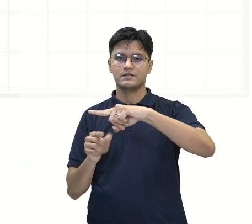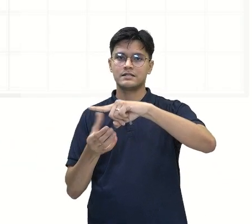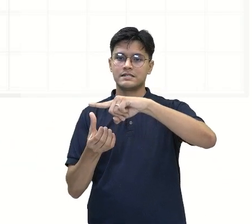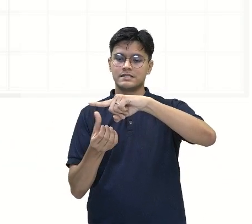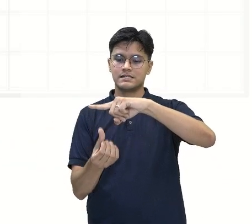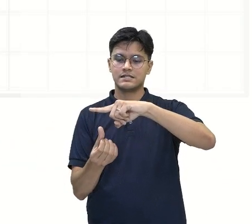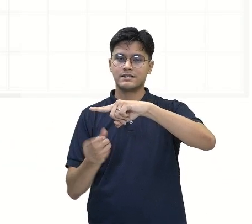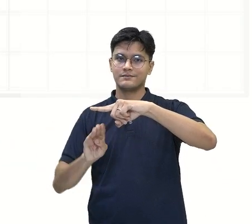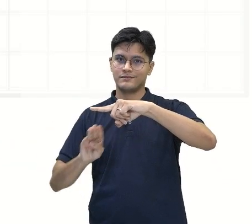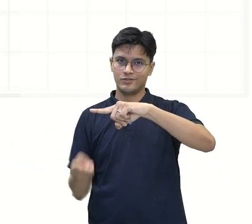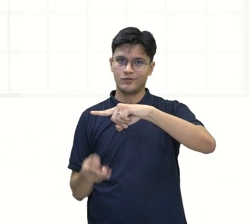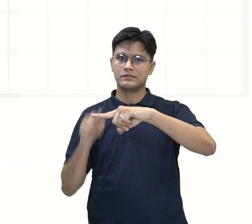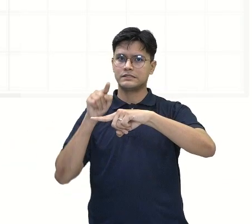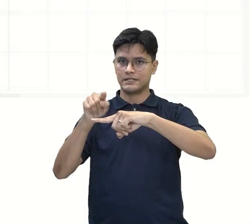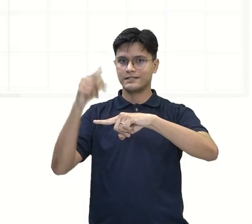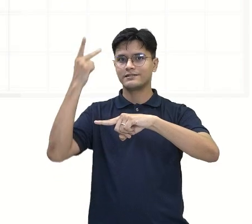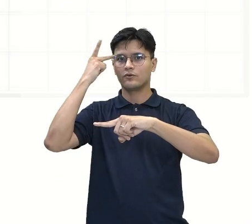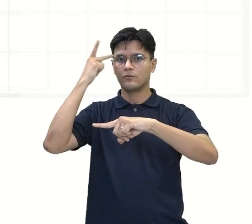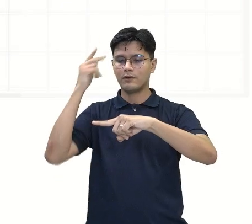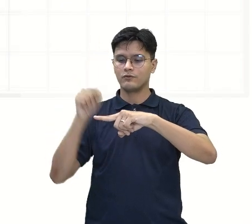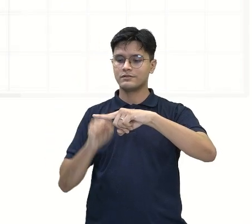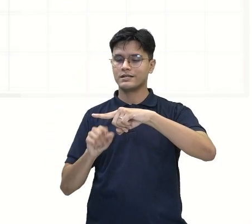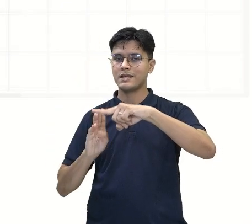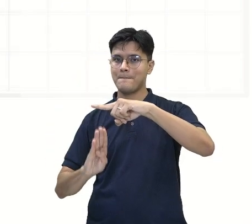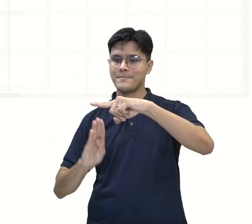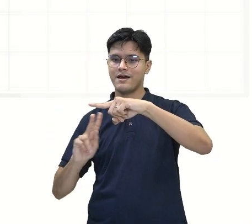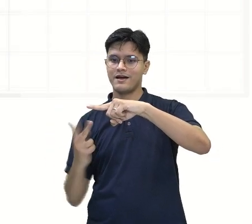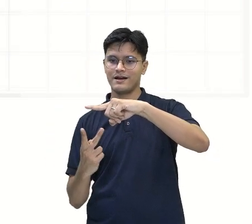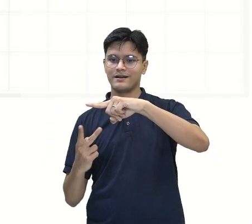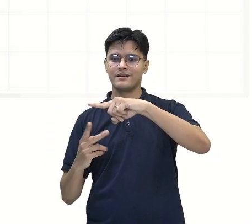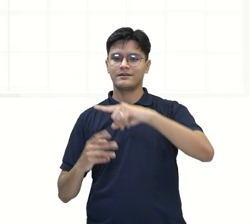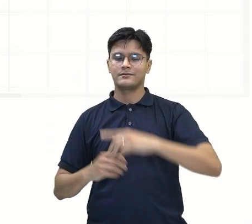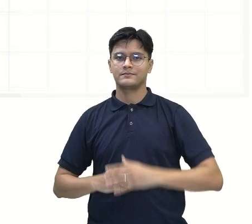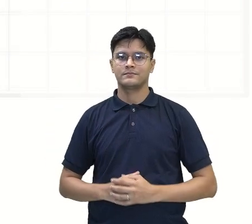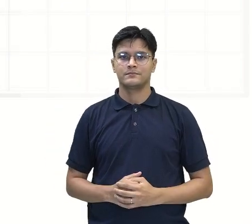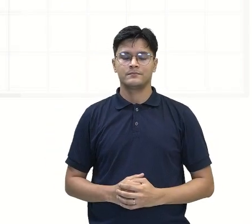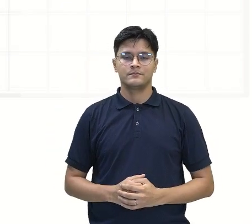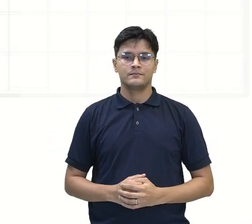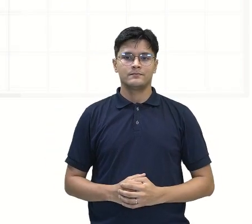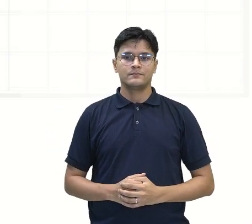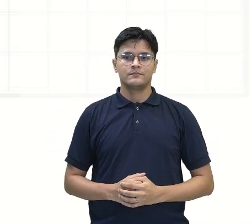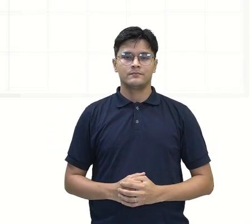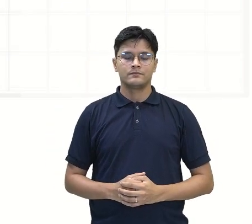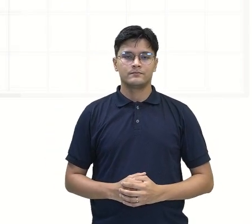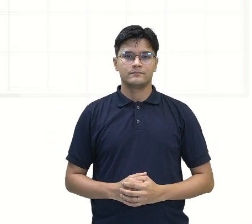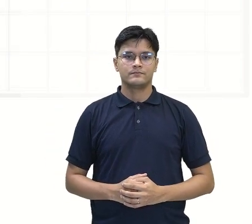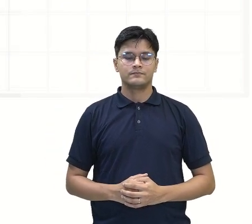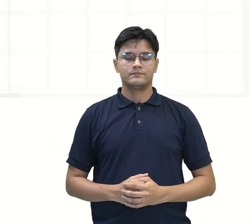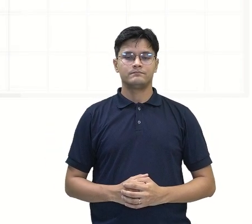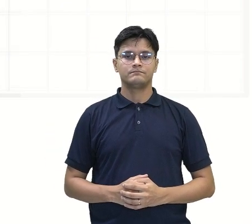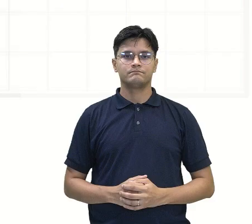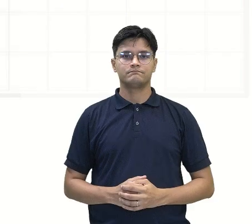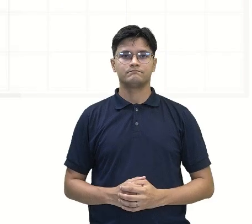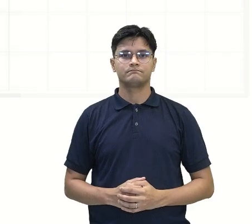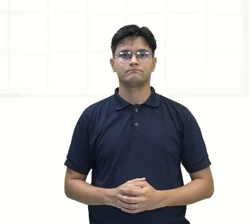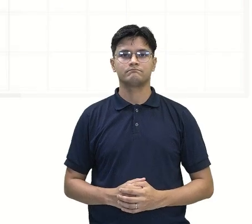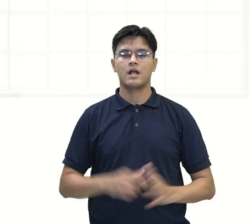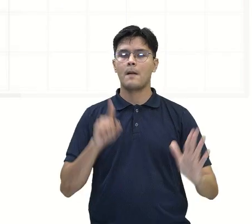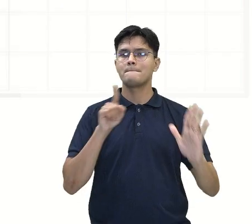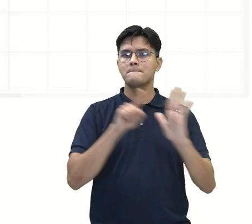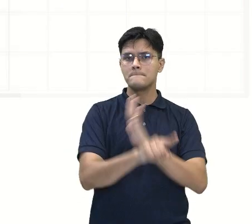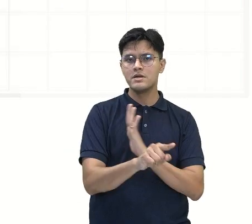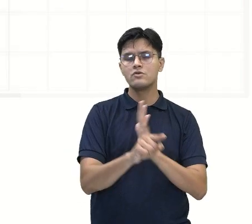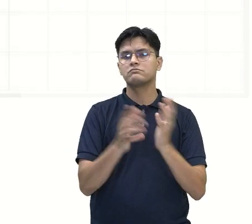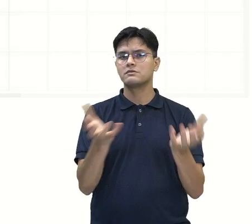Paulo, né? E 6 milhões, região metropolitana de Belo Horizonte. Como ele quer saber qual é a razão entre